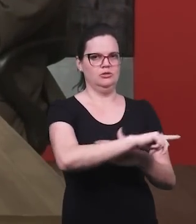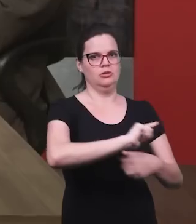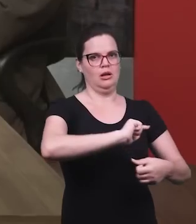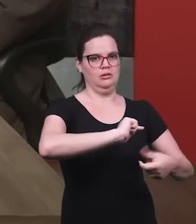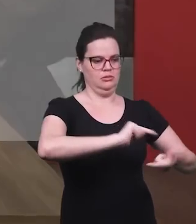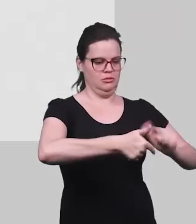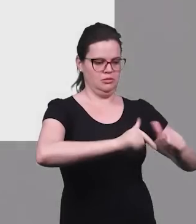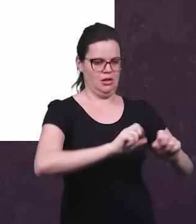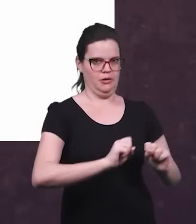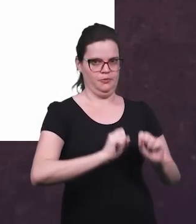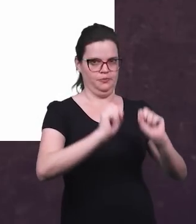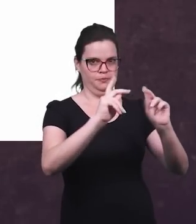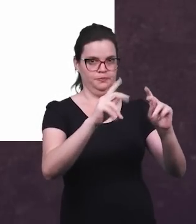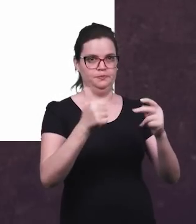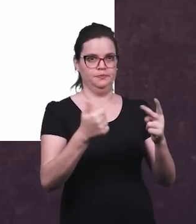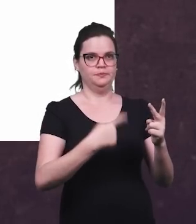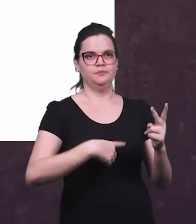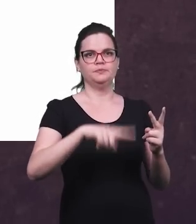Segundo sinal. Então aqui,